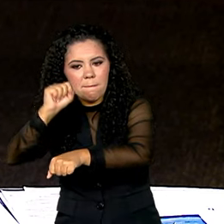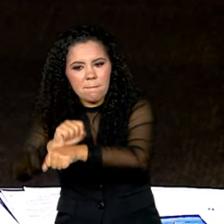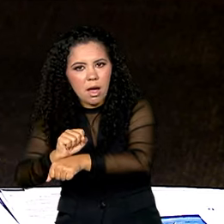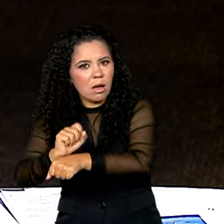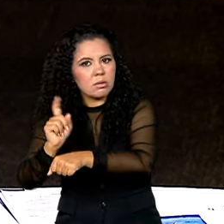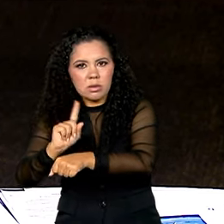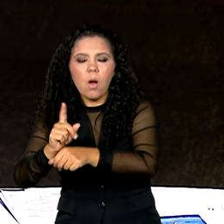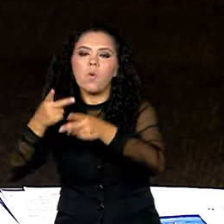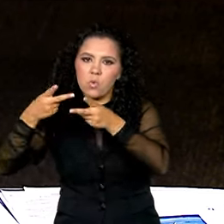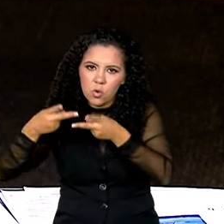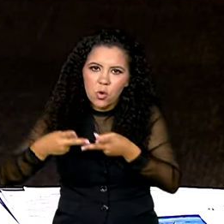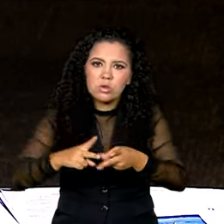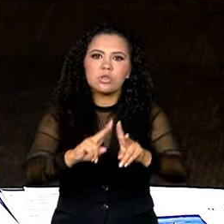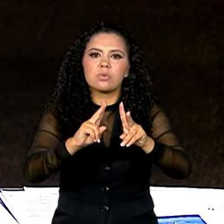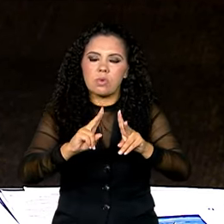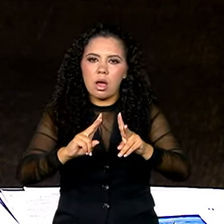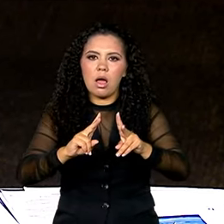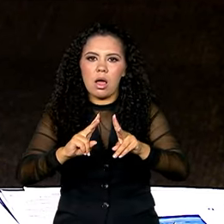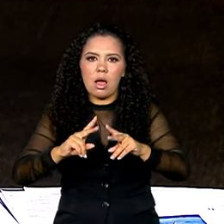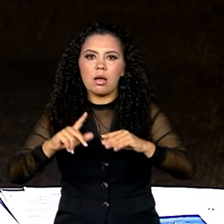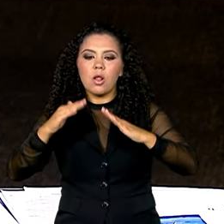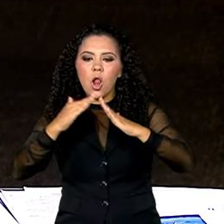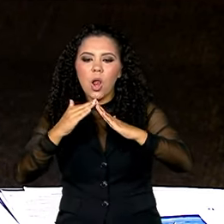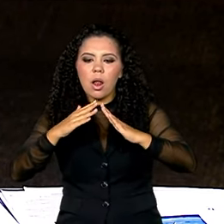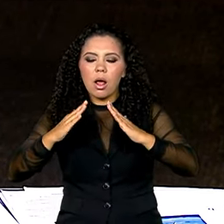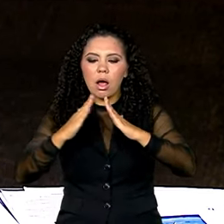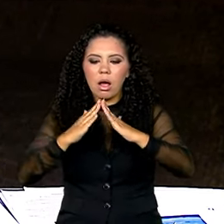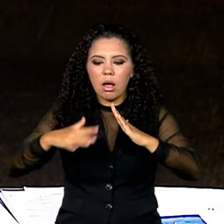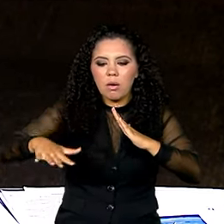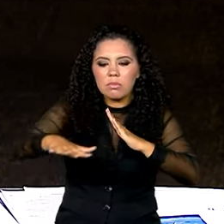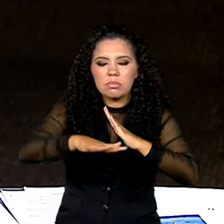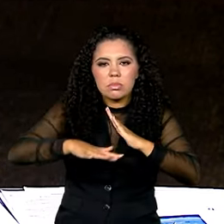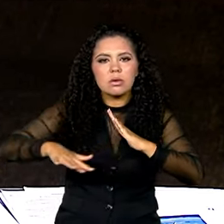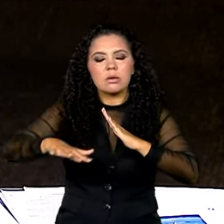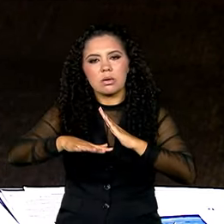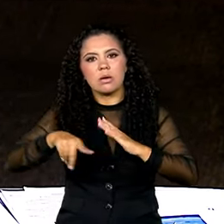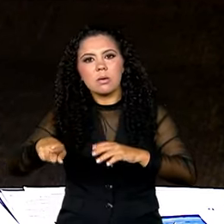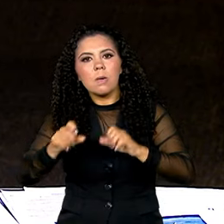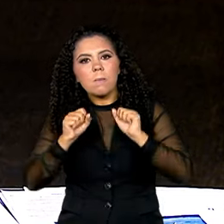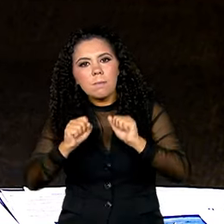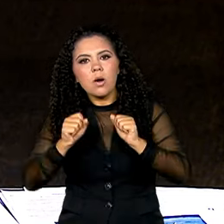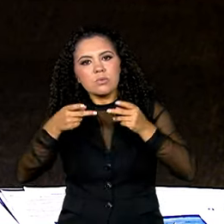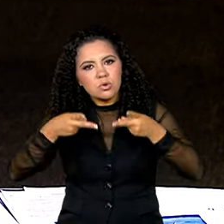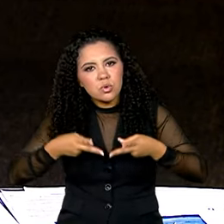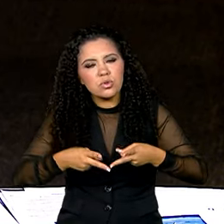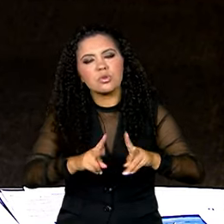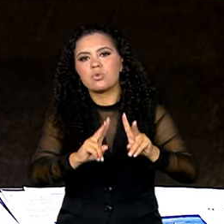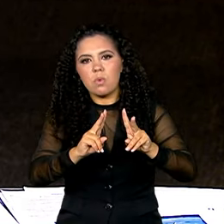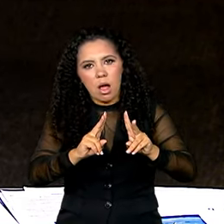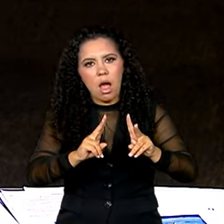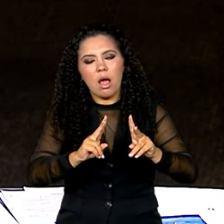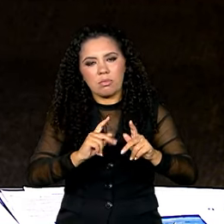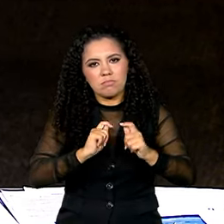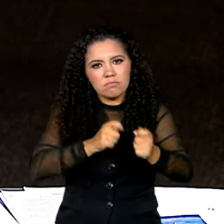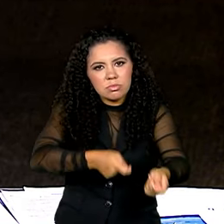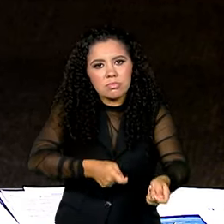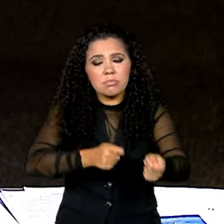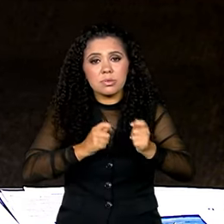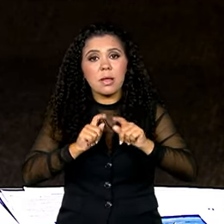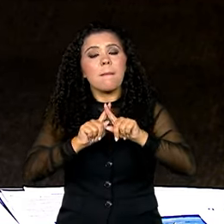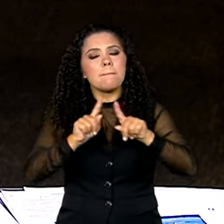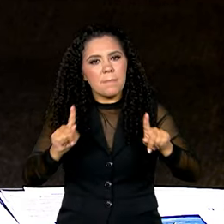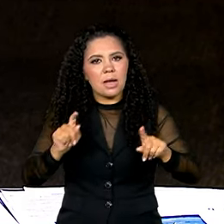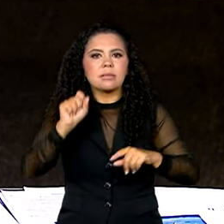que ele reside, ele não precise, ele possa ter a sua atividade viabilizada. É uma preocupação